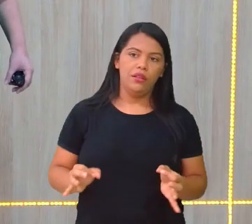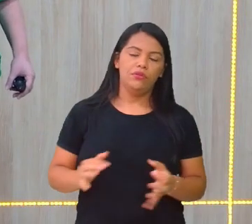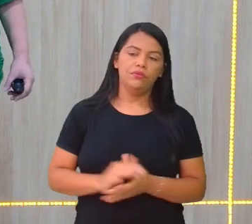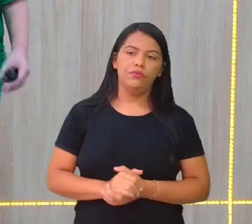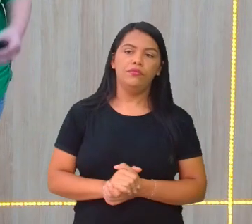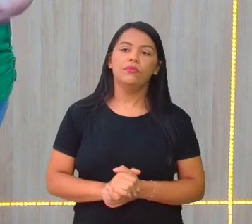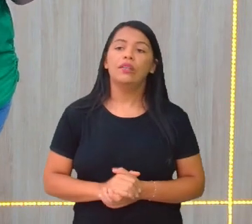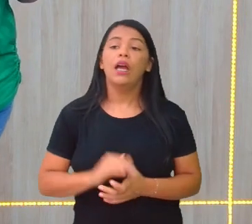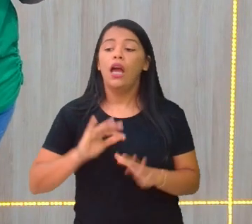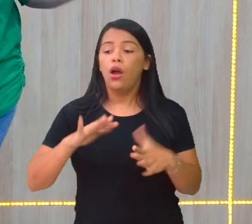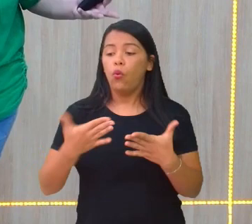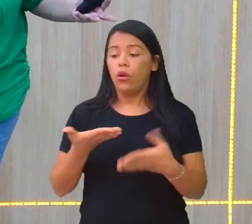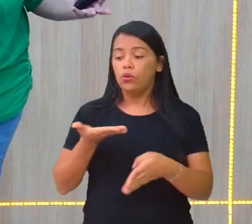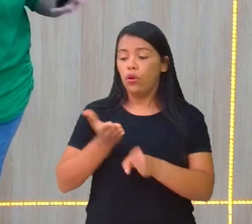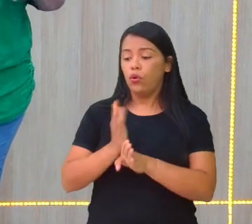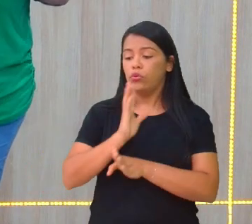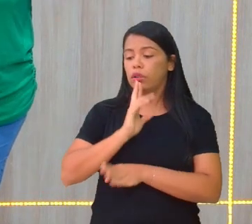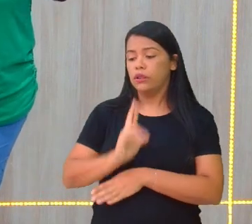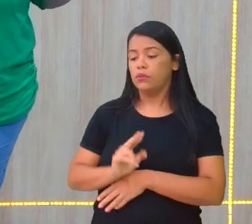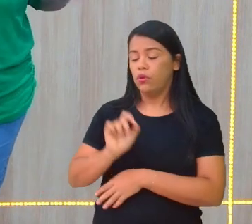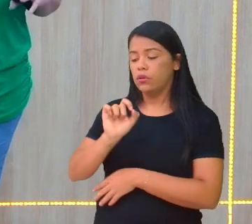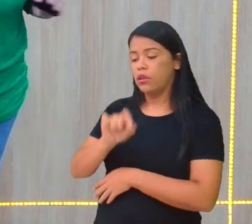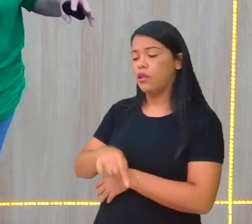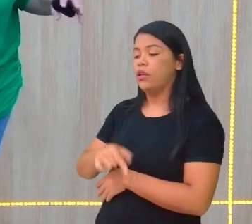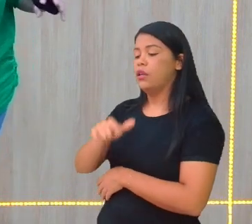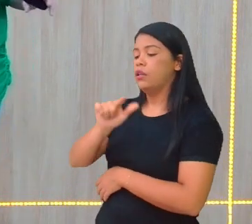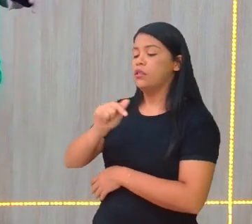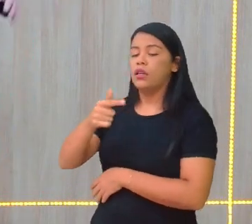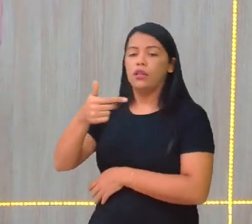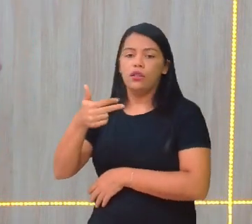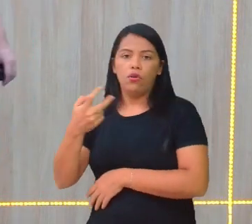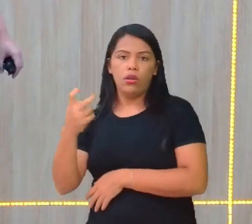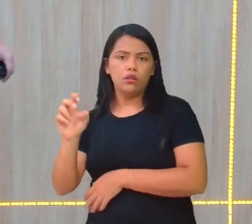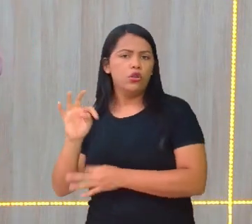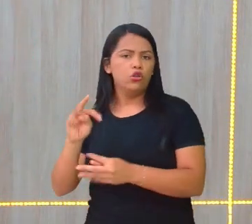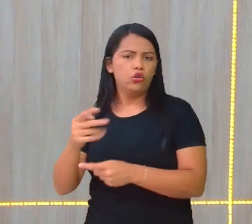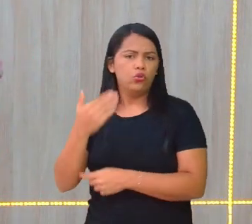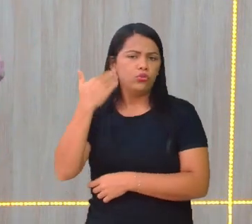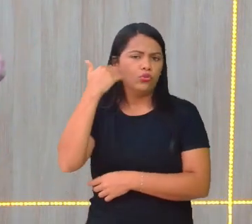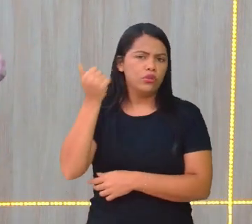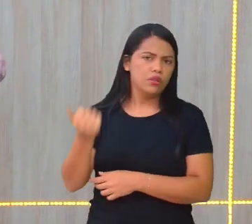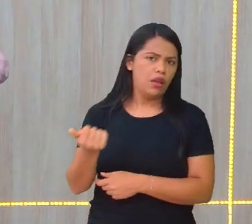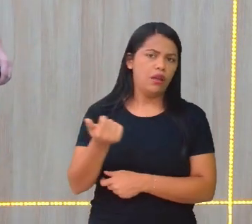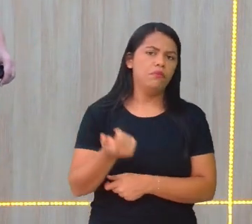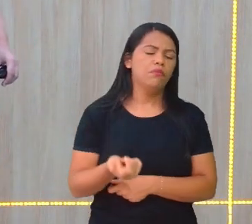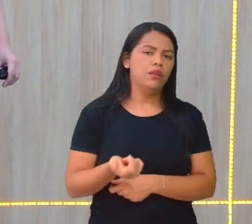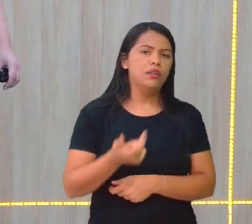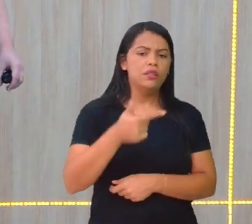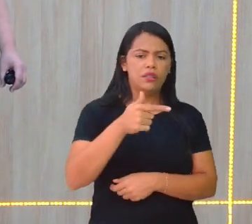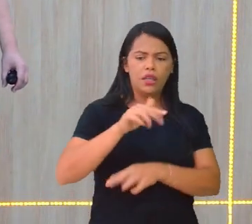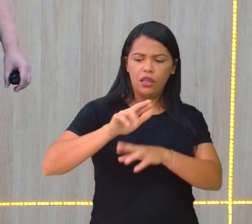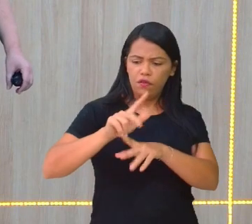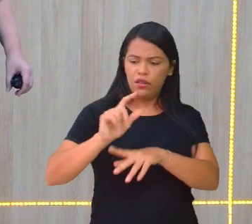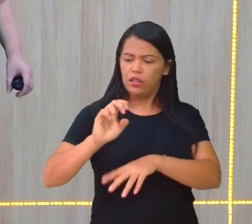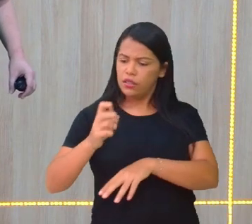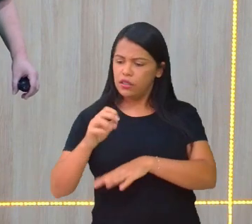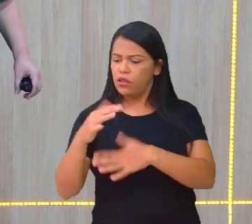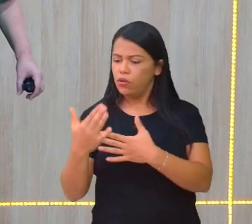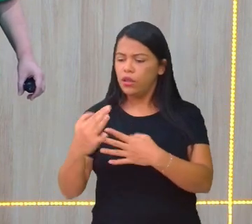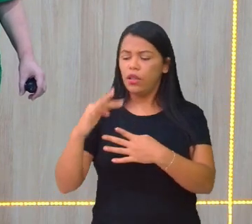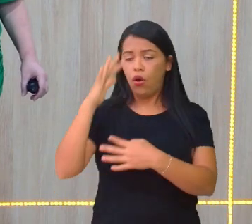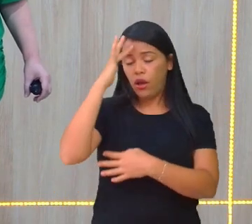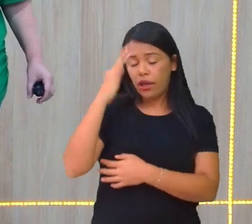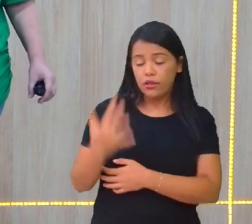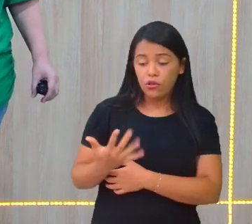a 5, todo mundo sabe que 7 é diferente de 5. Então, a solução que eu tinha encontrado